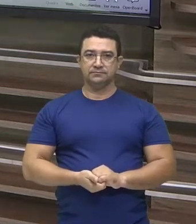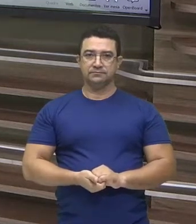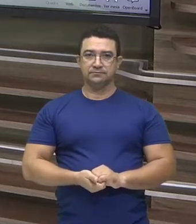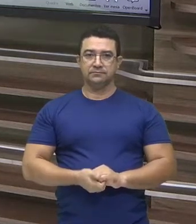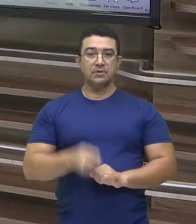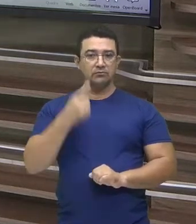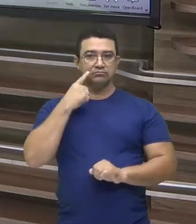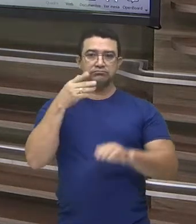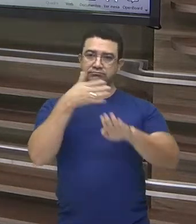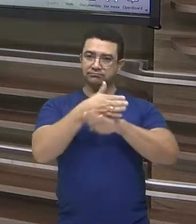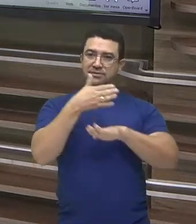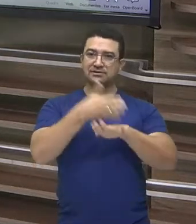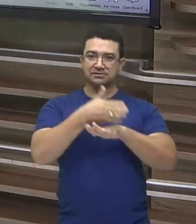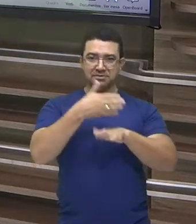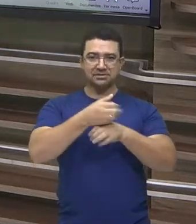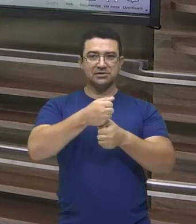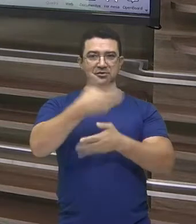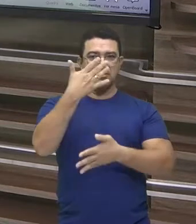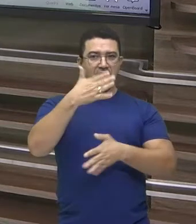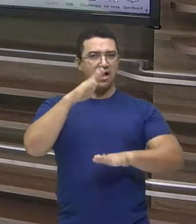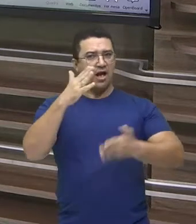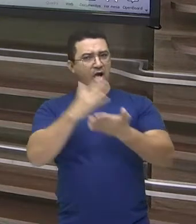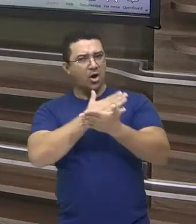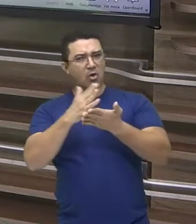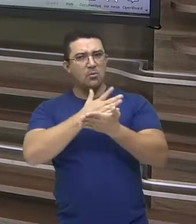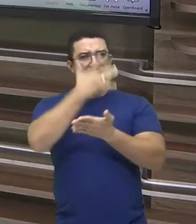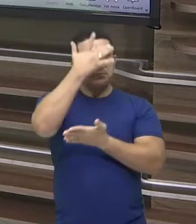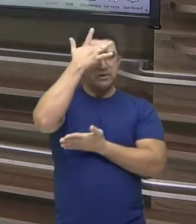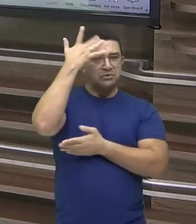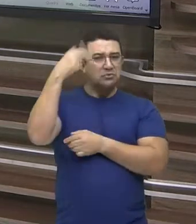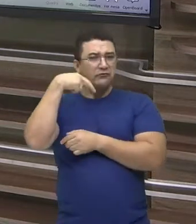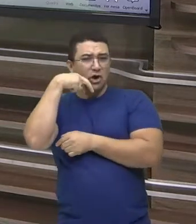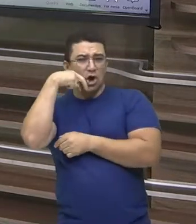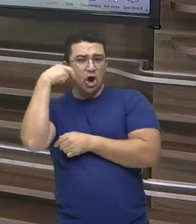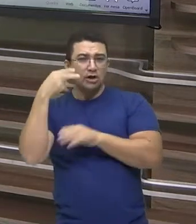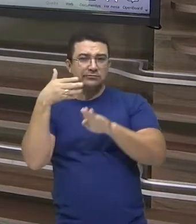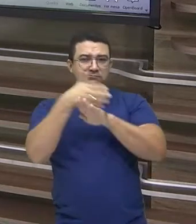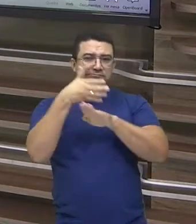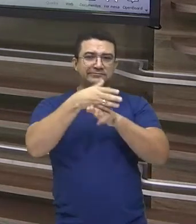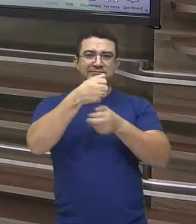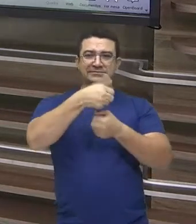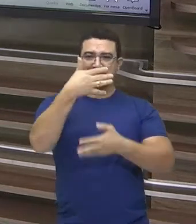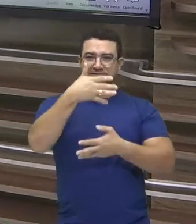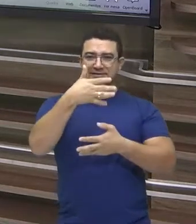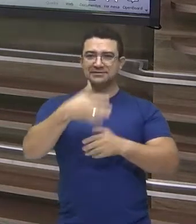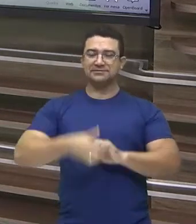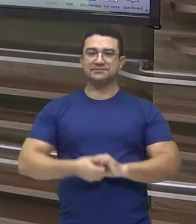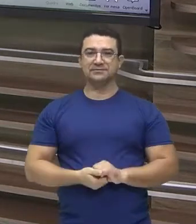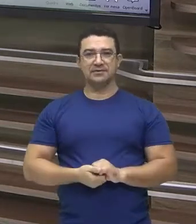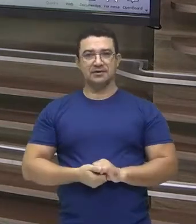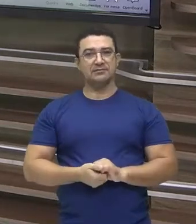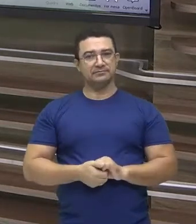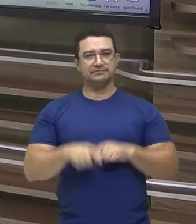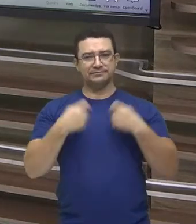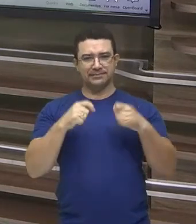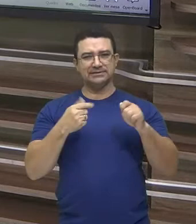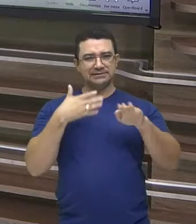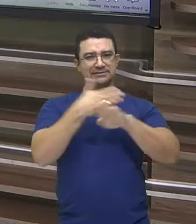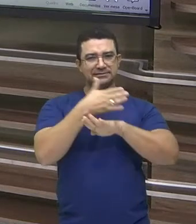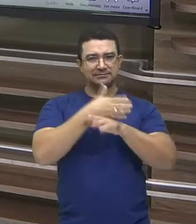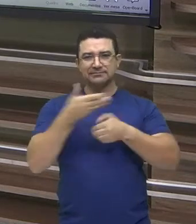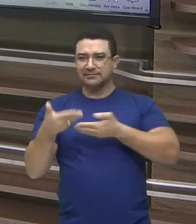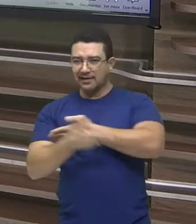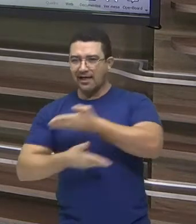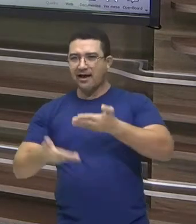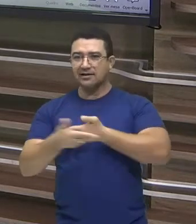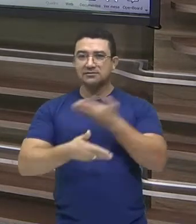que hoje a participação de vocês está um pouquinho mais tímida do que costumeiramente é. Vamos lá, gente, vamos responder o que vocês acham que é a